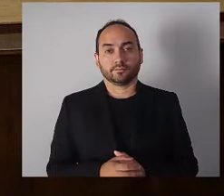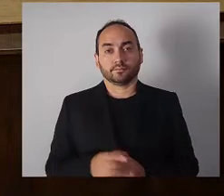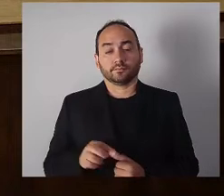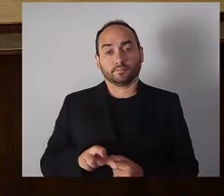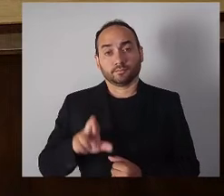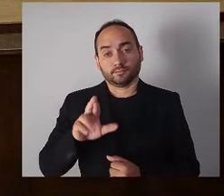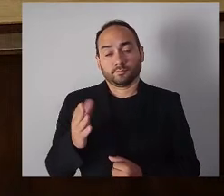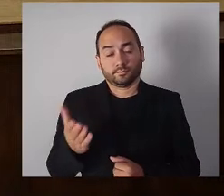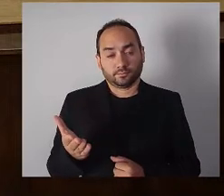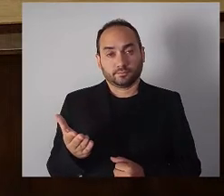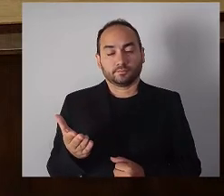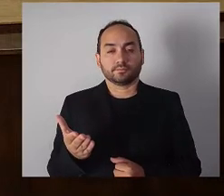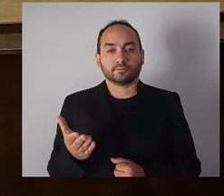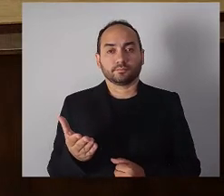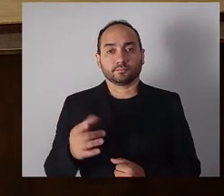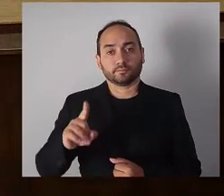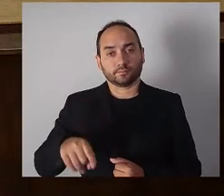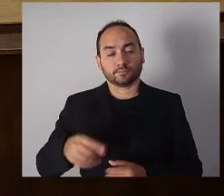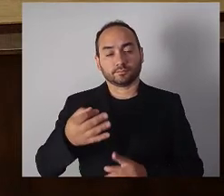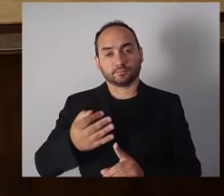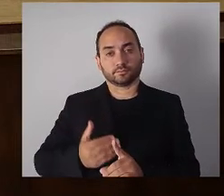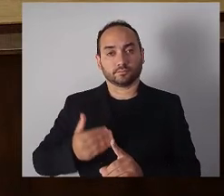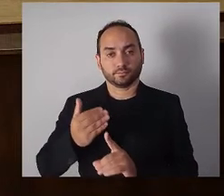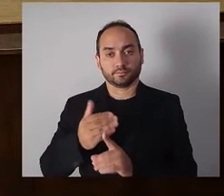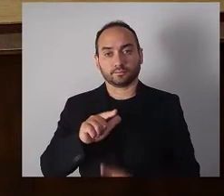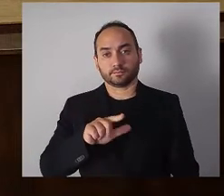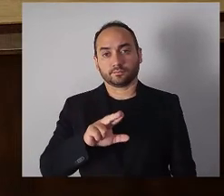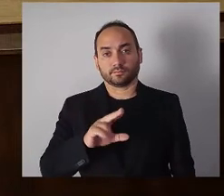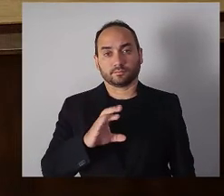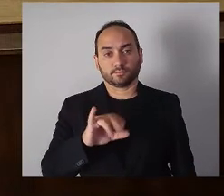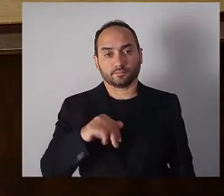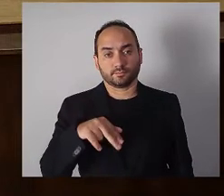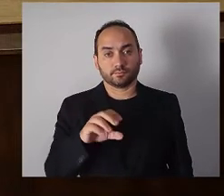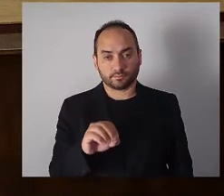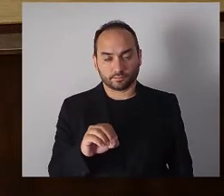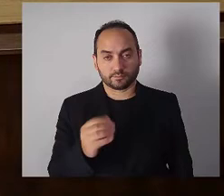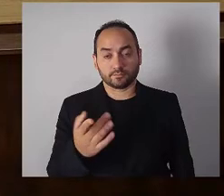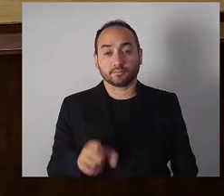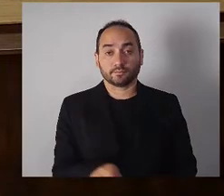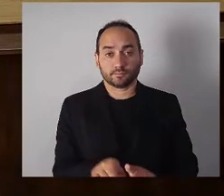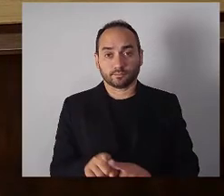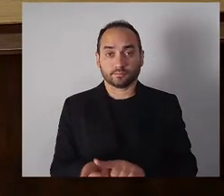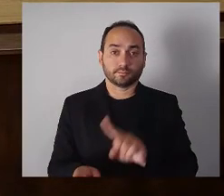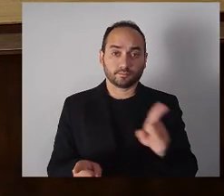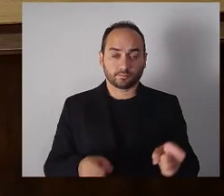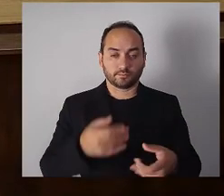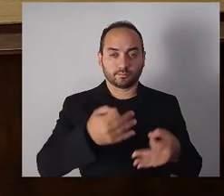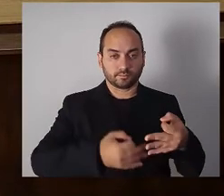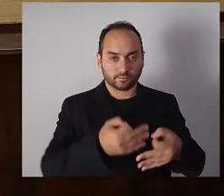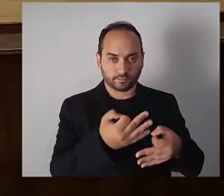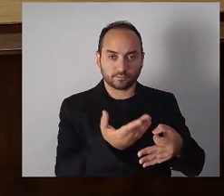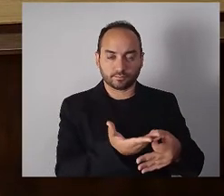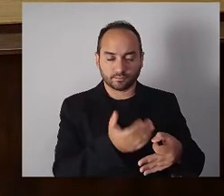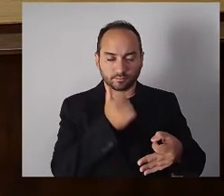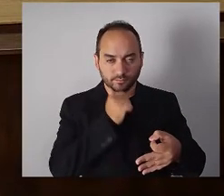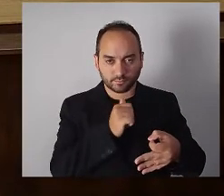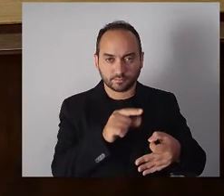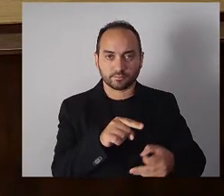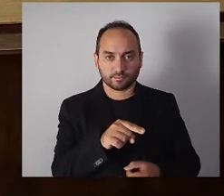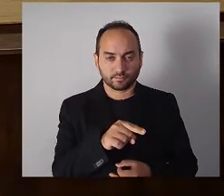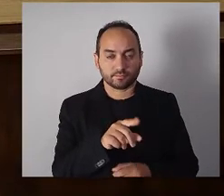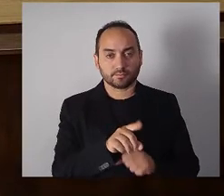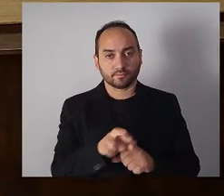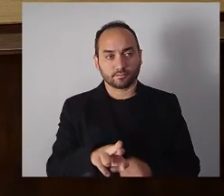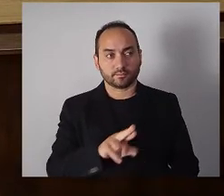diretor é o desembargador Luciano Maia. E tem também uma juíza, a